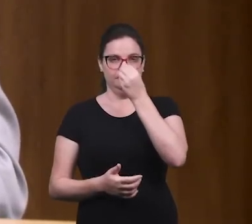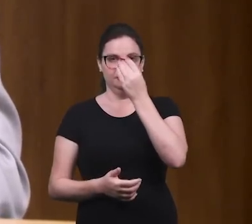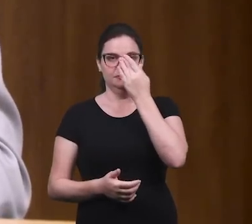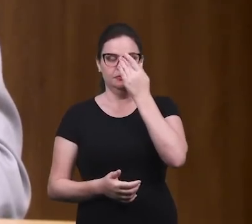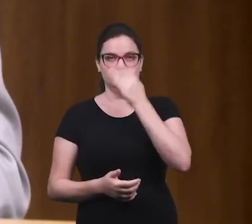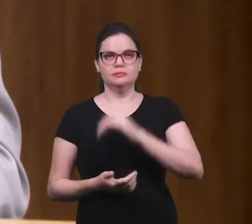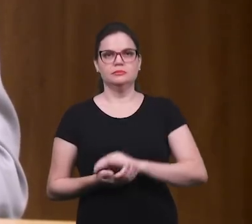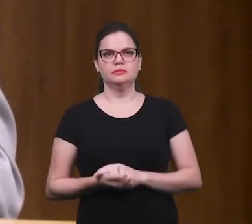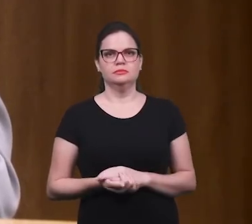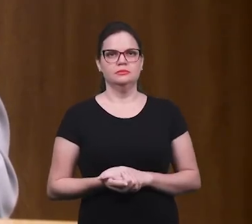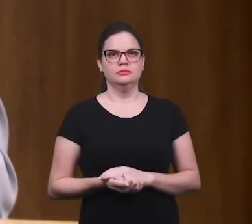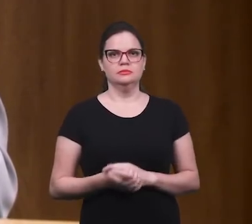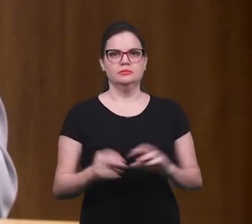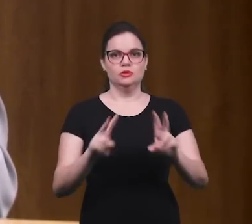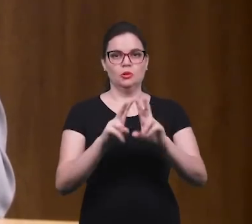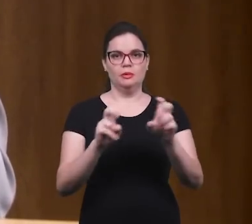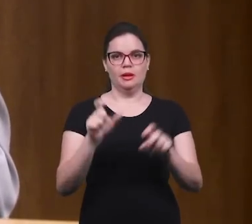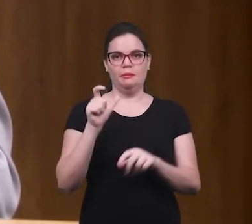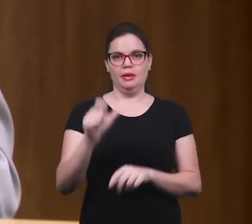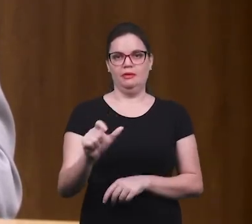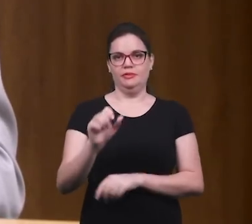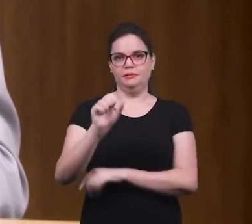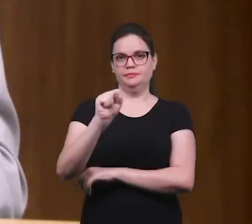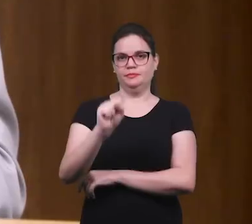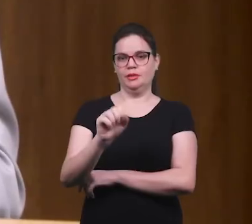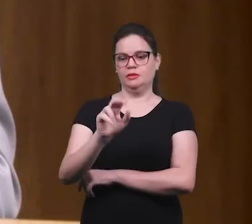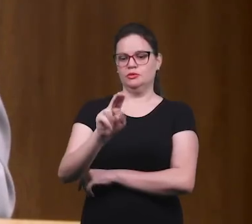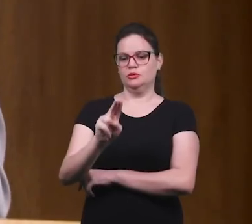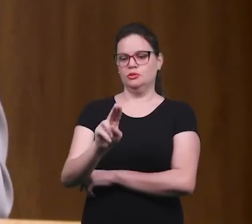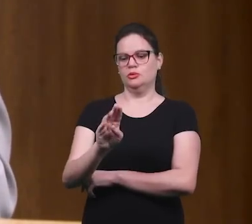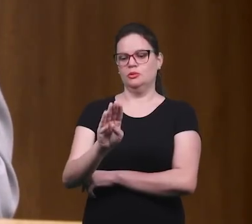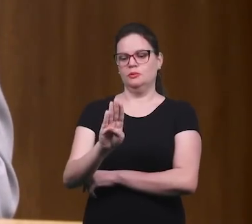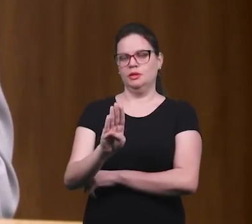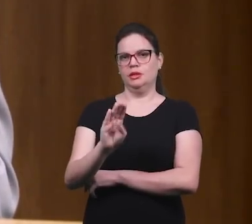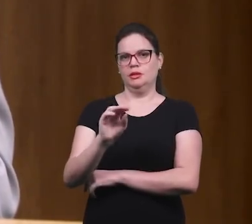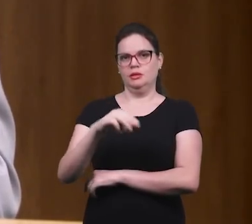é a palavra submissão. A palavra fala, né? A mulher seja